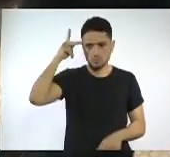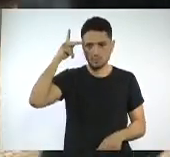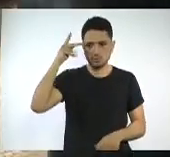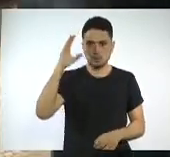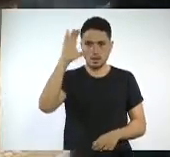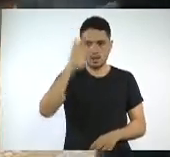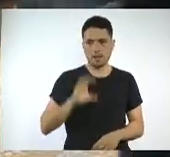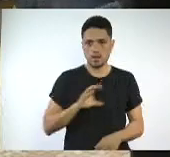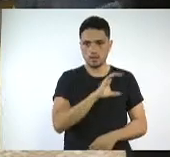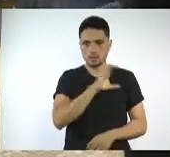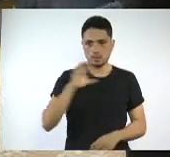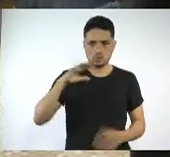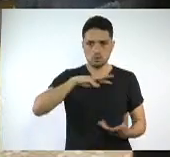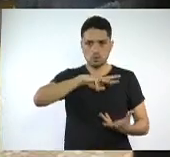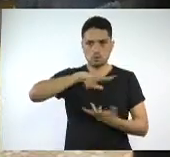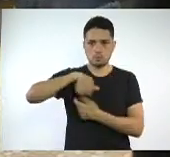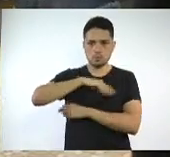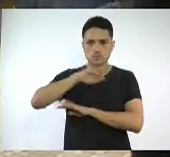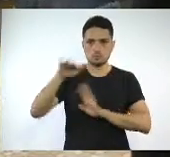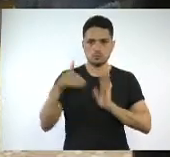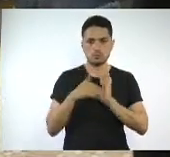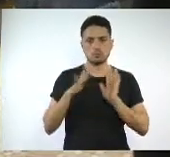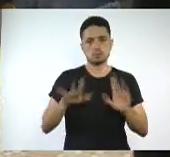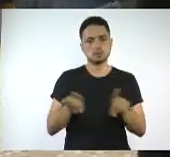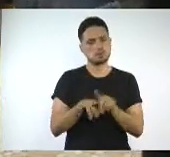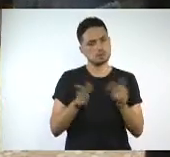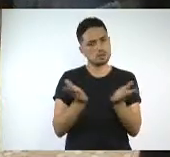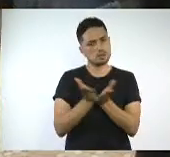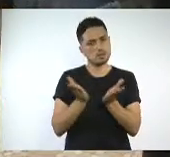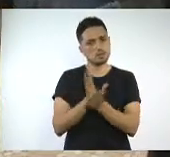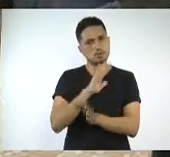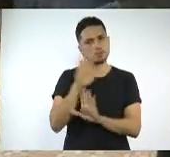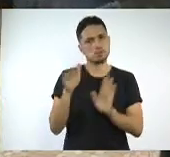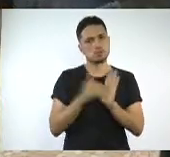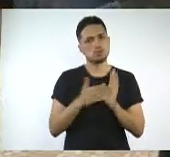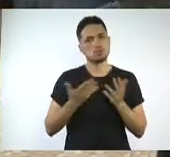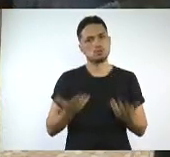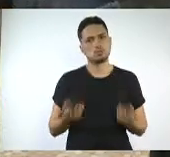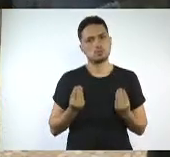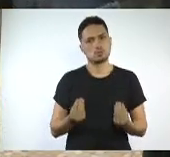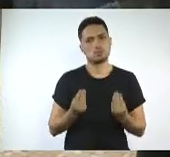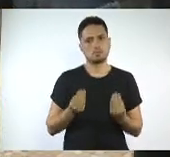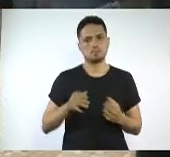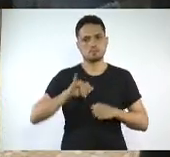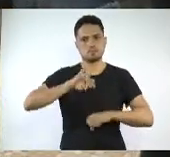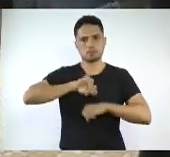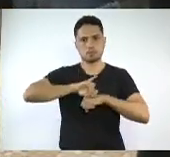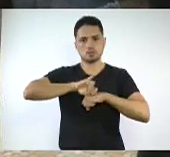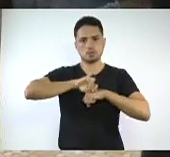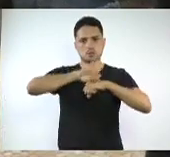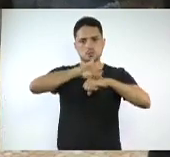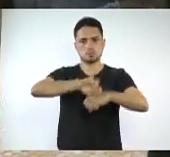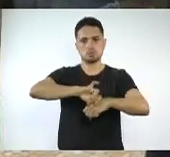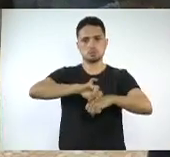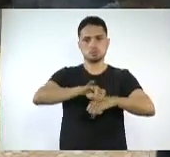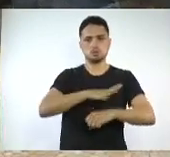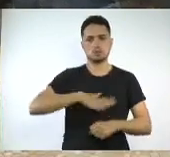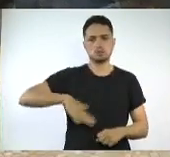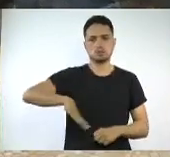ofende também o cristianismo como um todo. Então, você expor num espaço